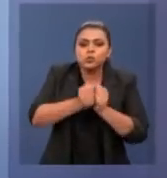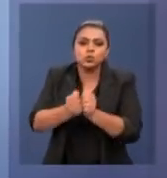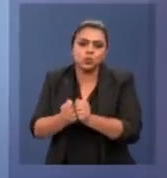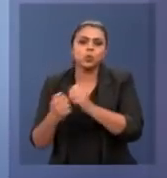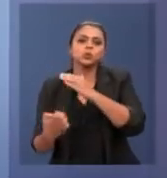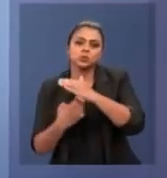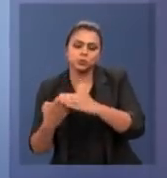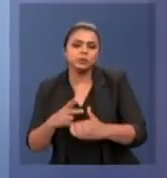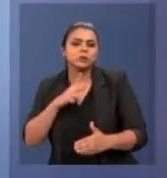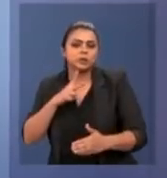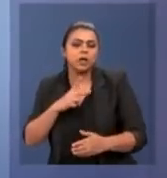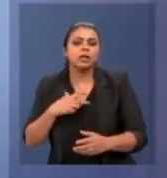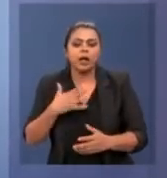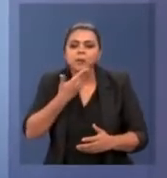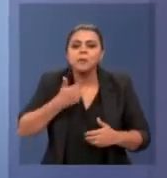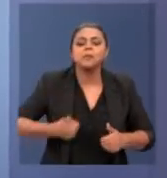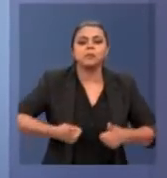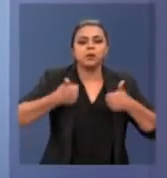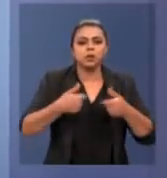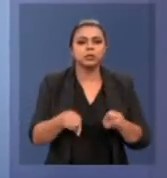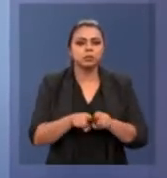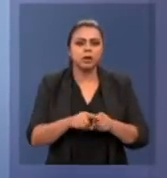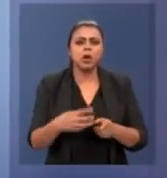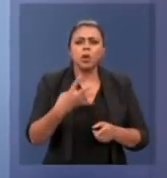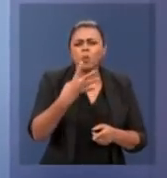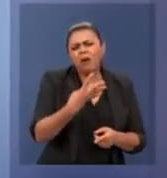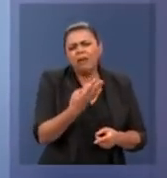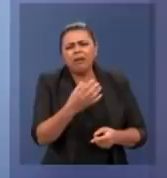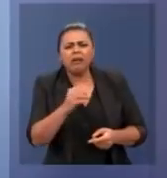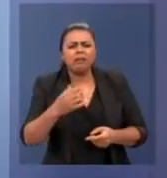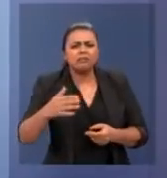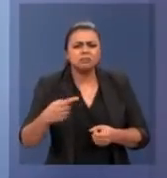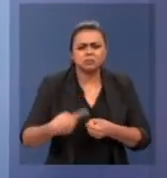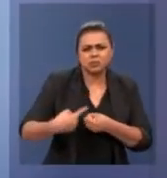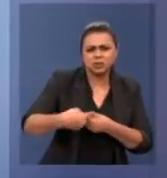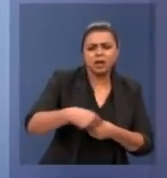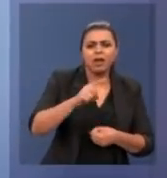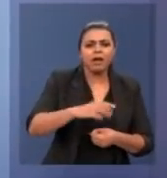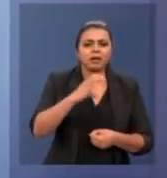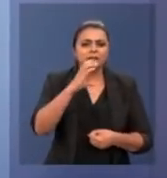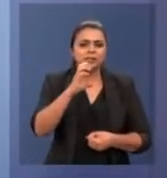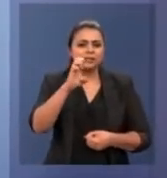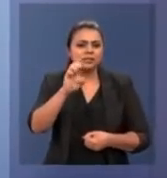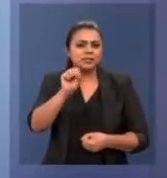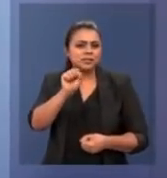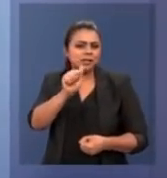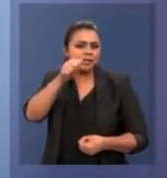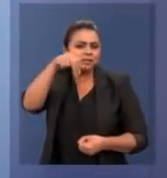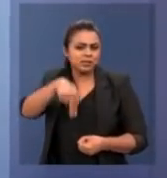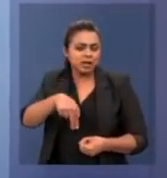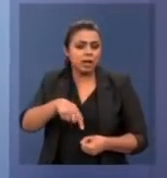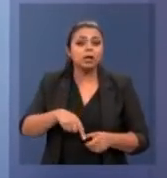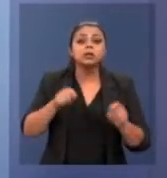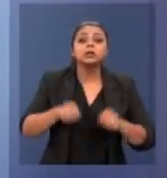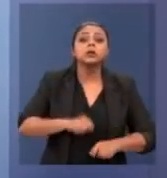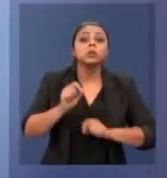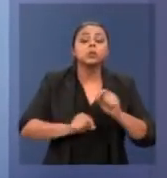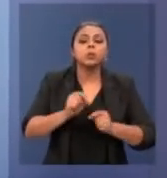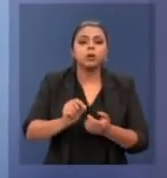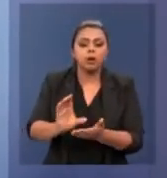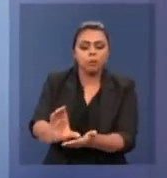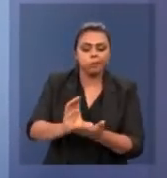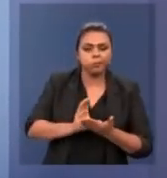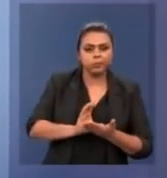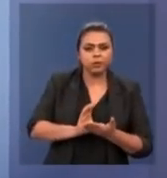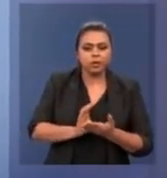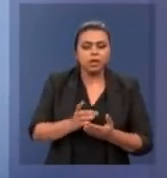prestação de serviço 40 e poucos municípios do estado são gerenciadas pela cesan que tem uma capacidade de investimento e